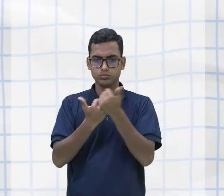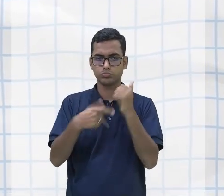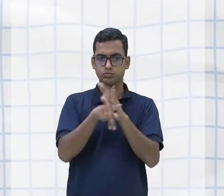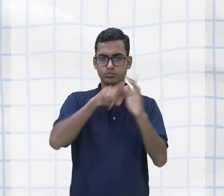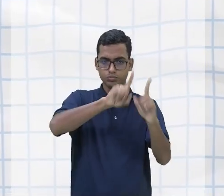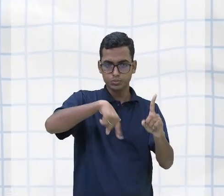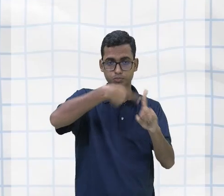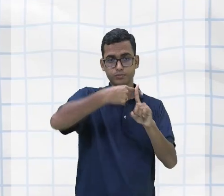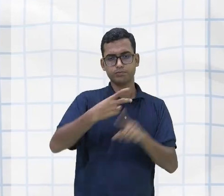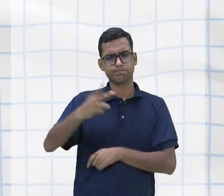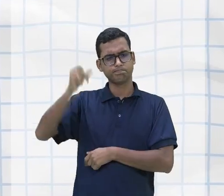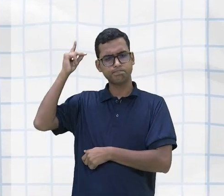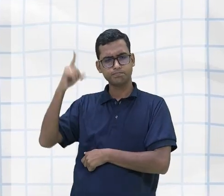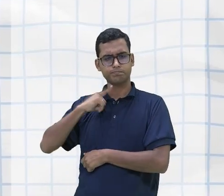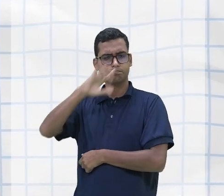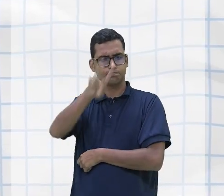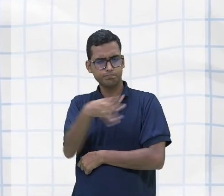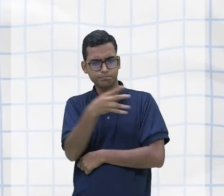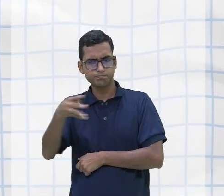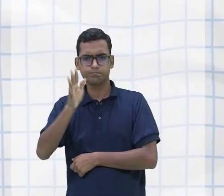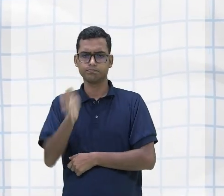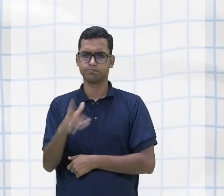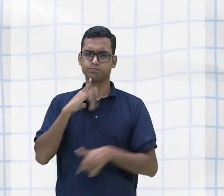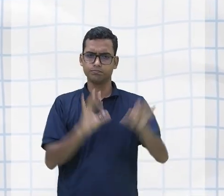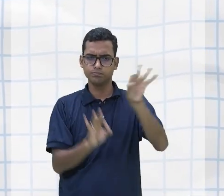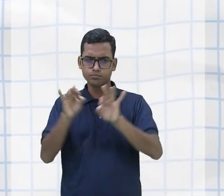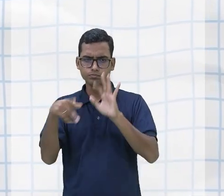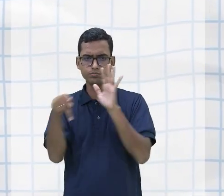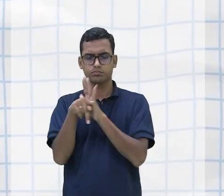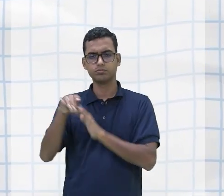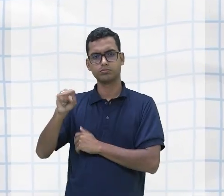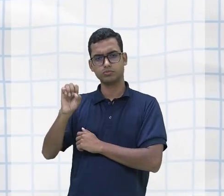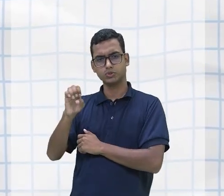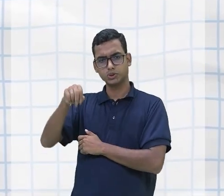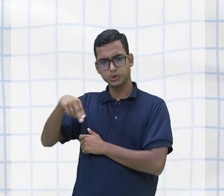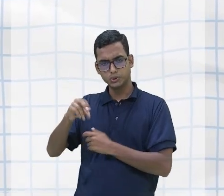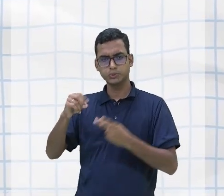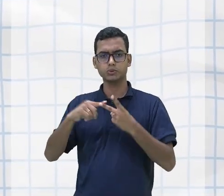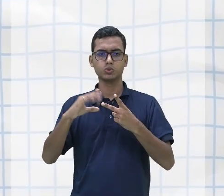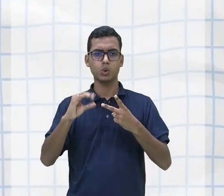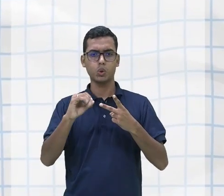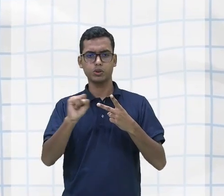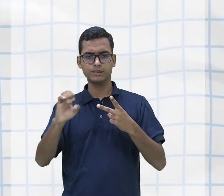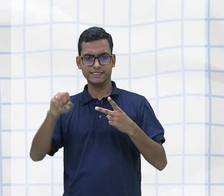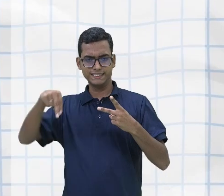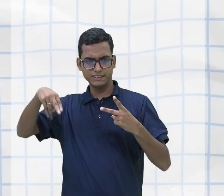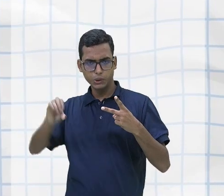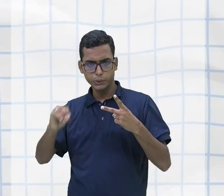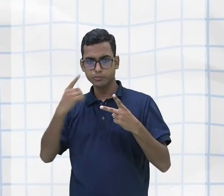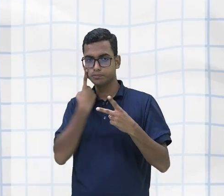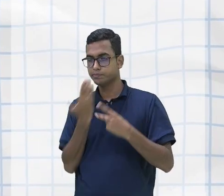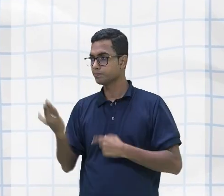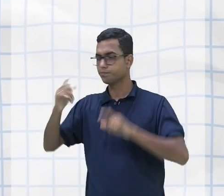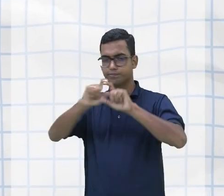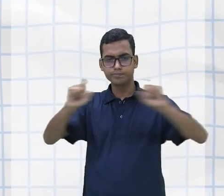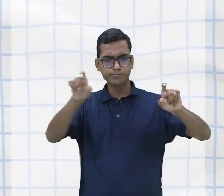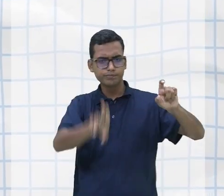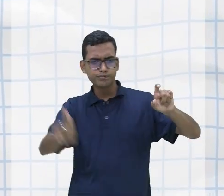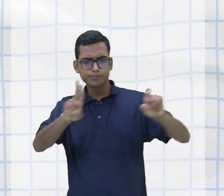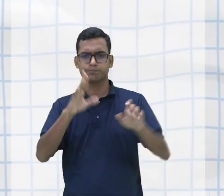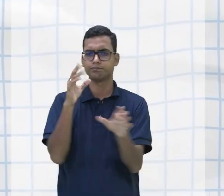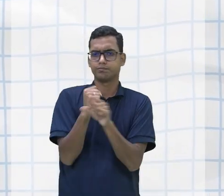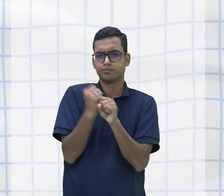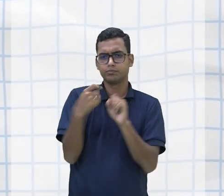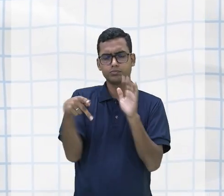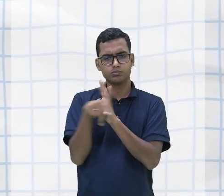época, já havia tabelas bem construídas de senos e cossenos, então a fórmula acima passou a ser usada para fazer contas